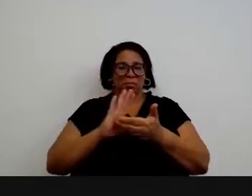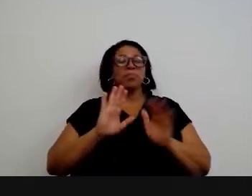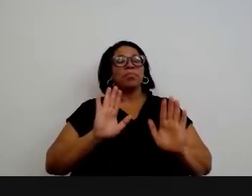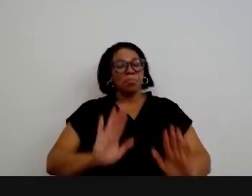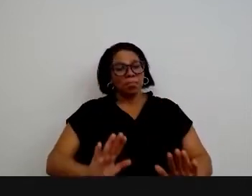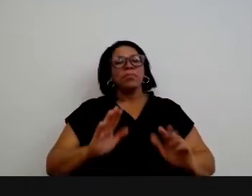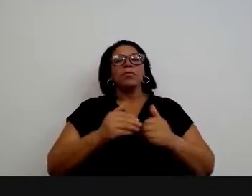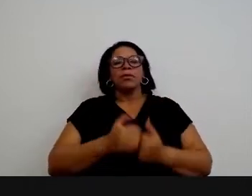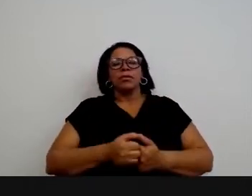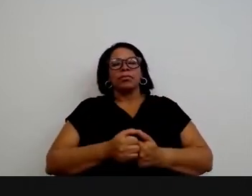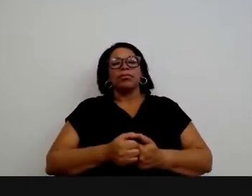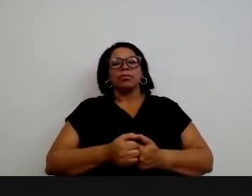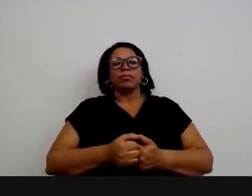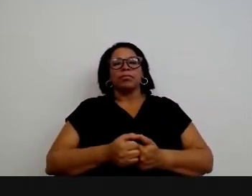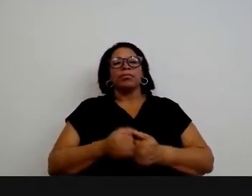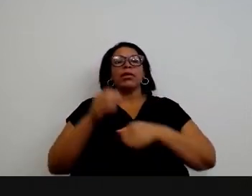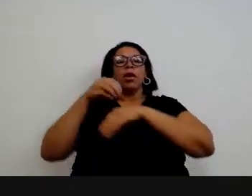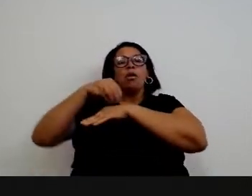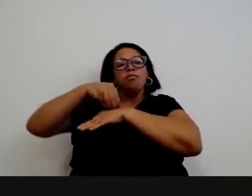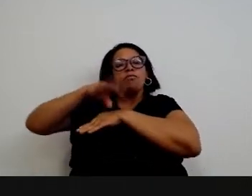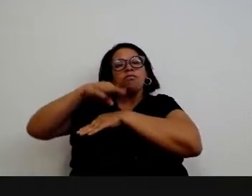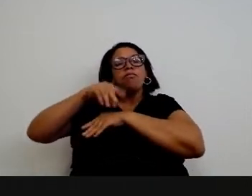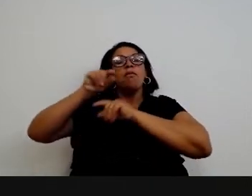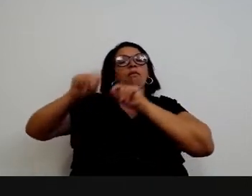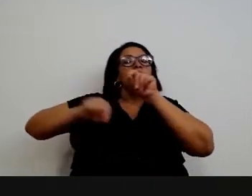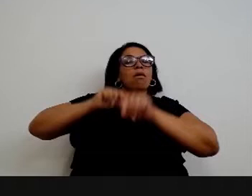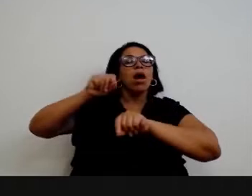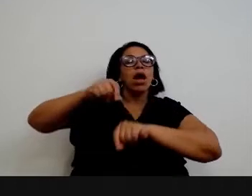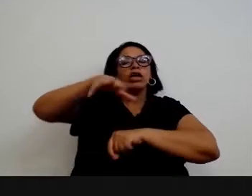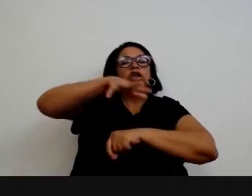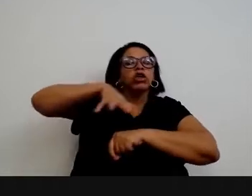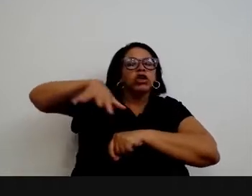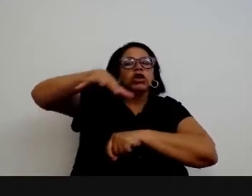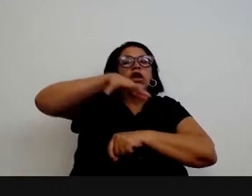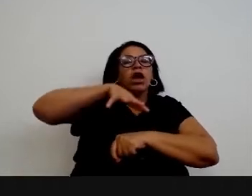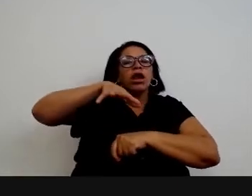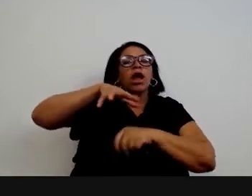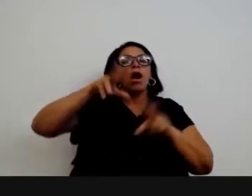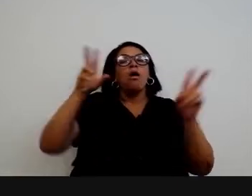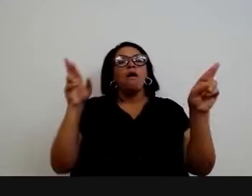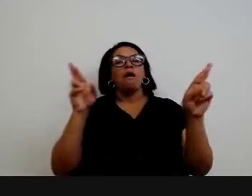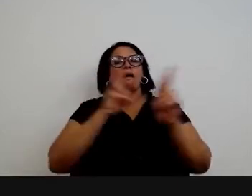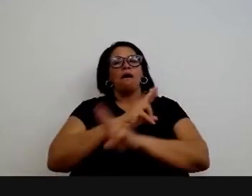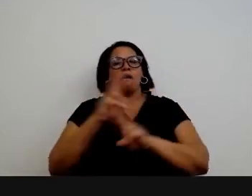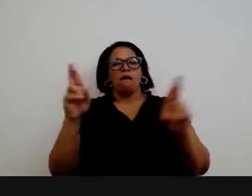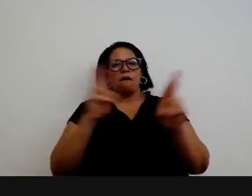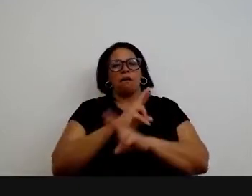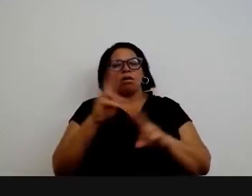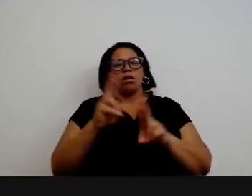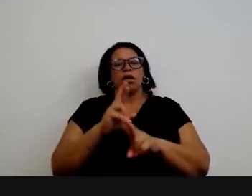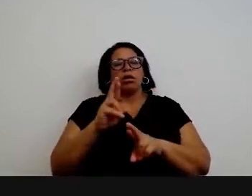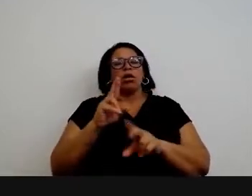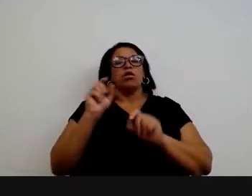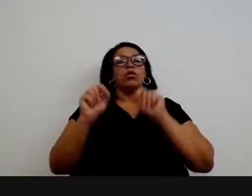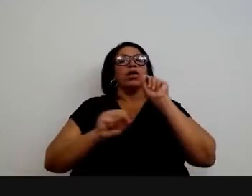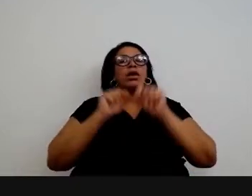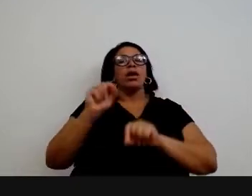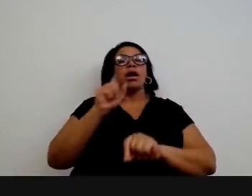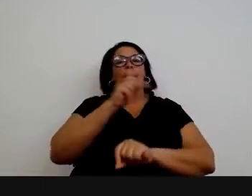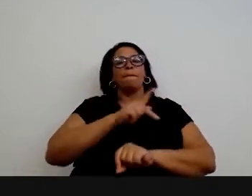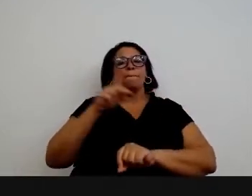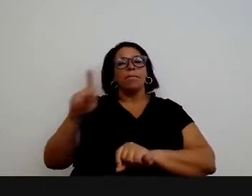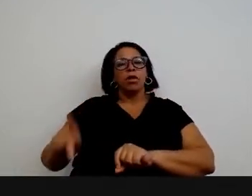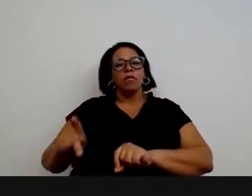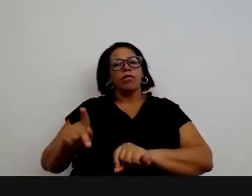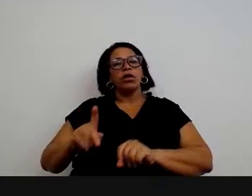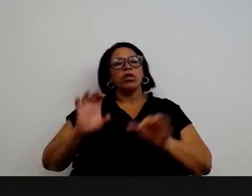um pouco sobre aspectos gerais relacionados a essa relação, né, da função